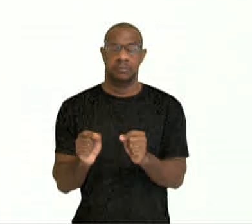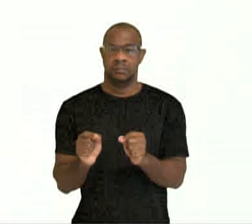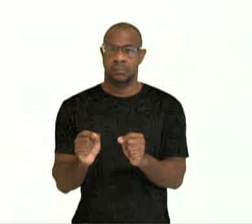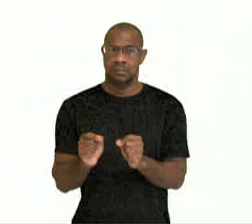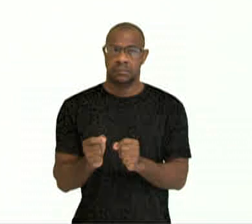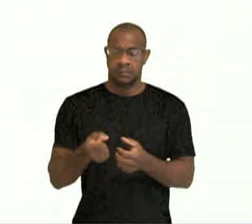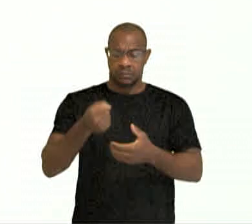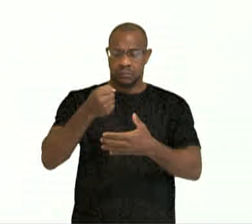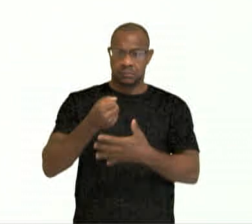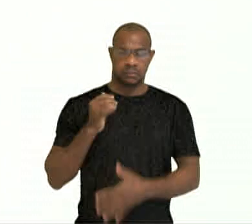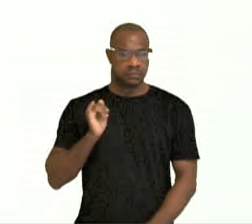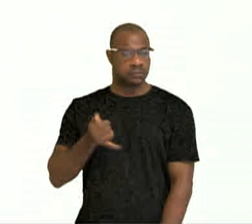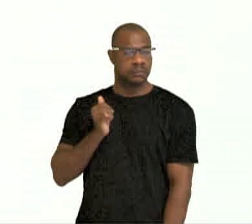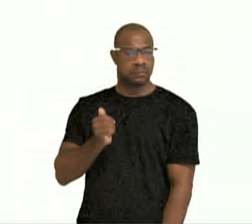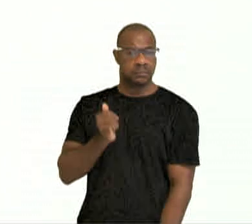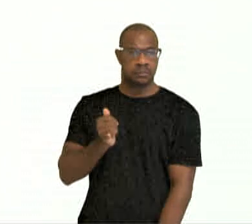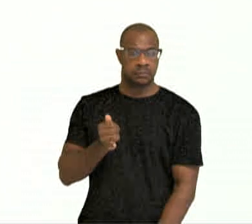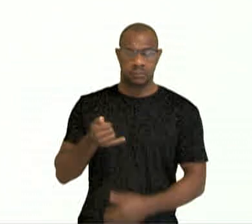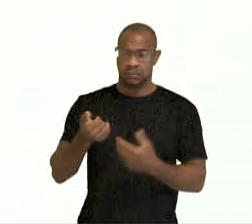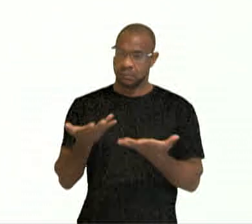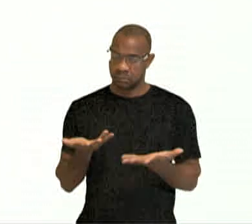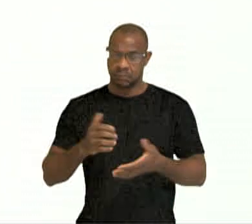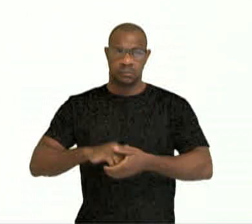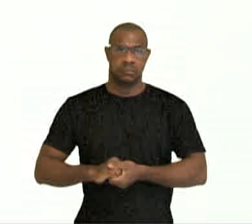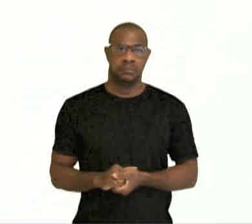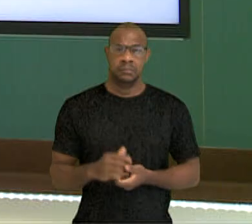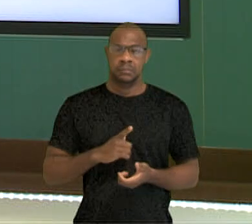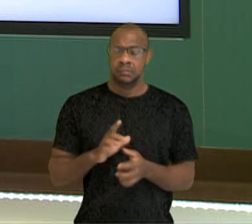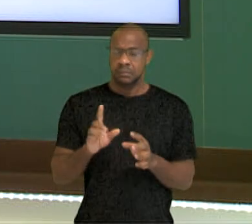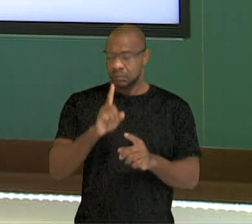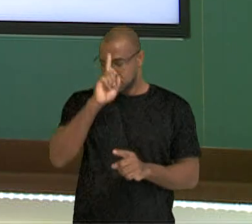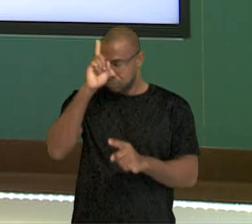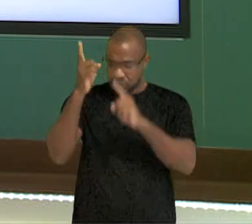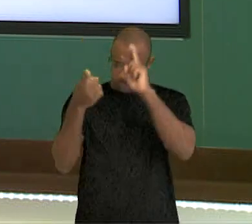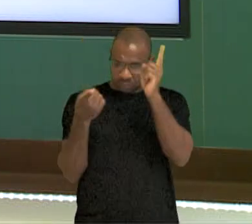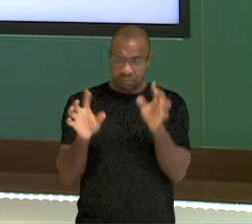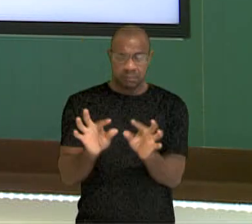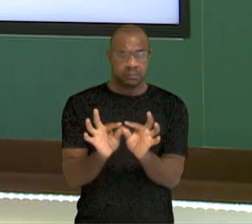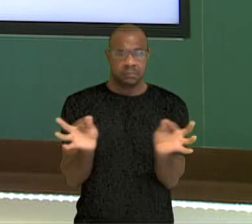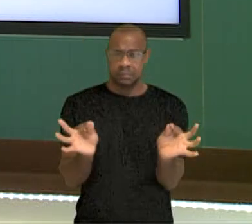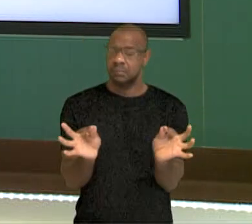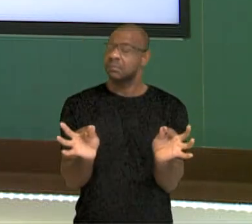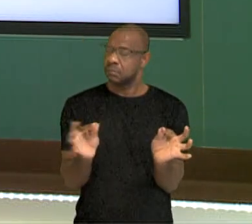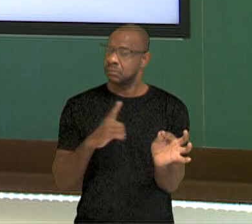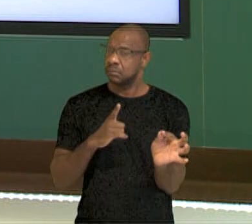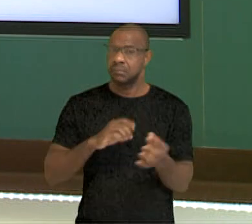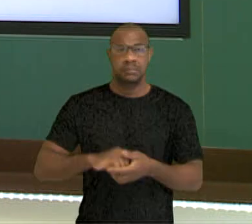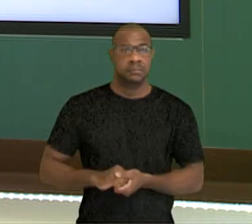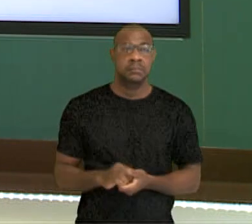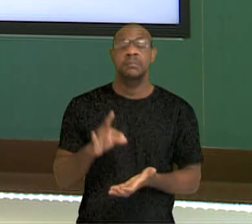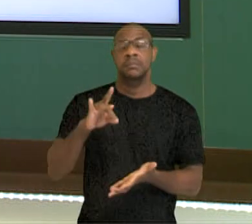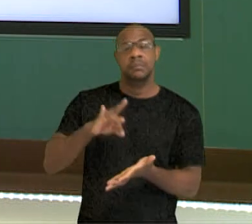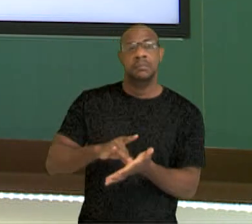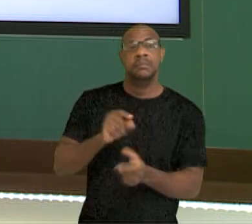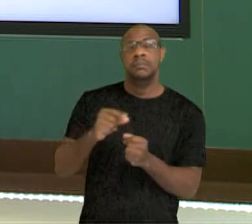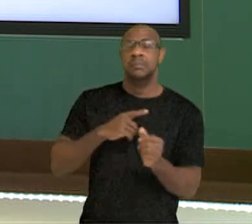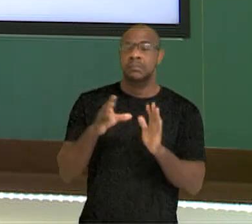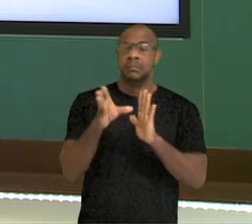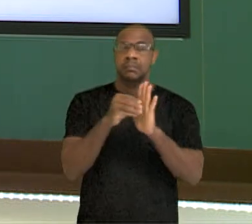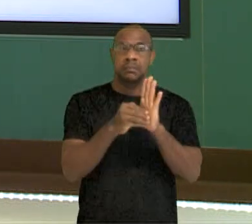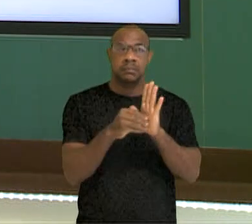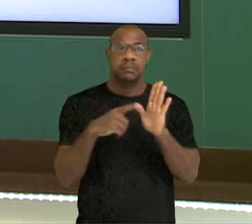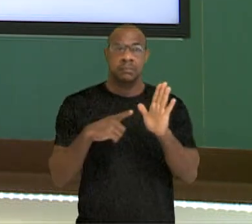prosa, harmonizando-se com a simplicidade das ideias. Na verdade, a bem da verdade, forma e conteúdo